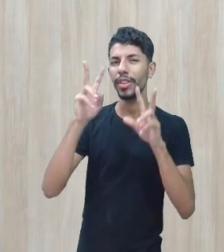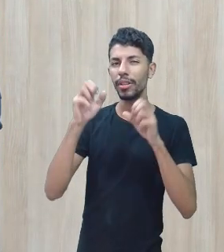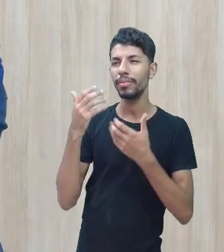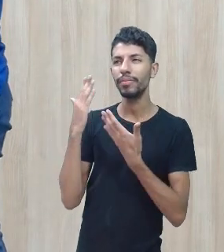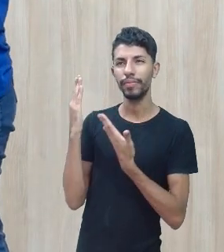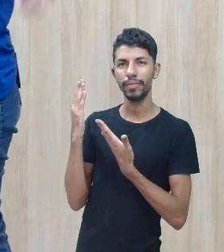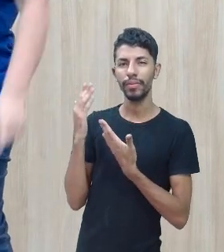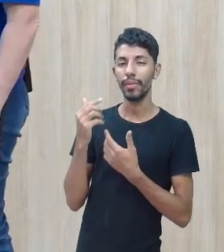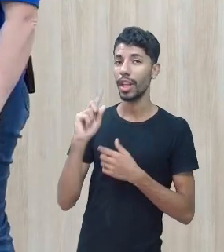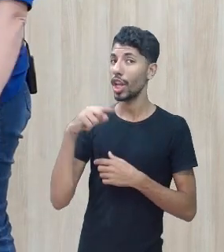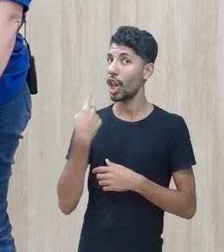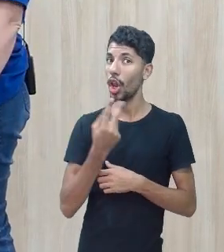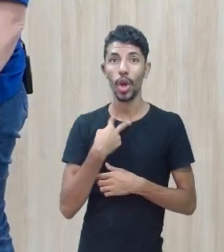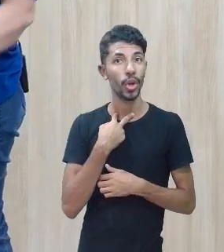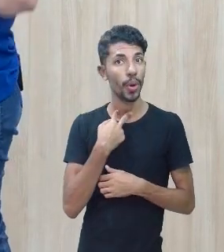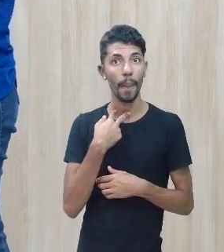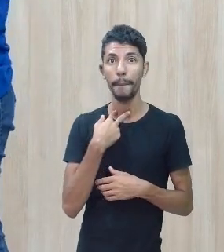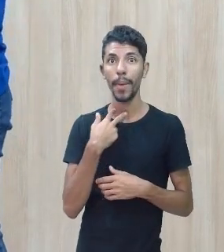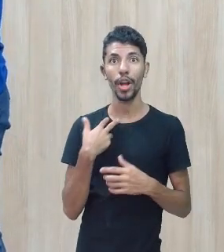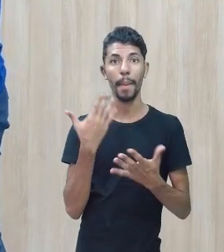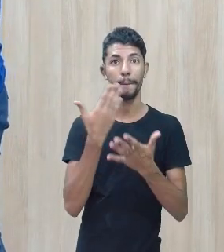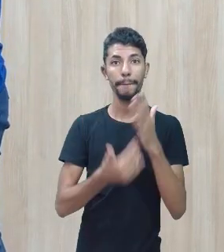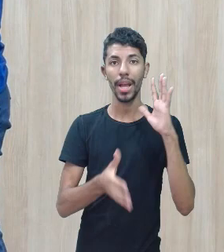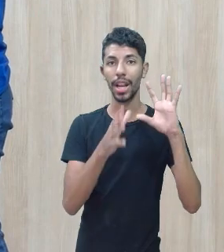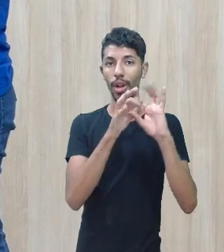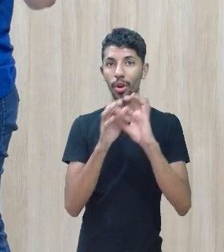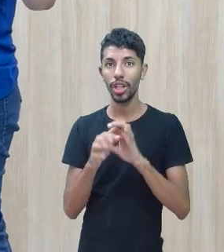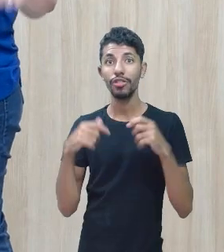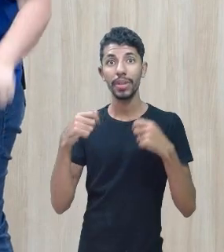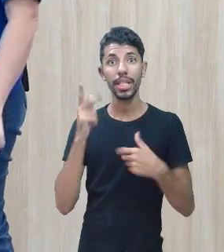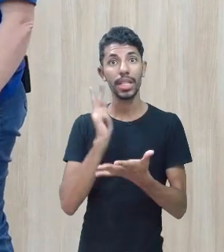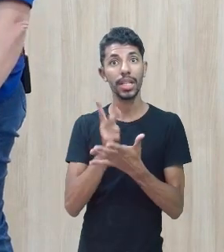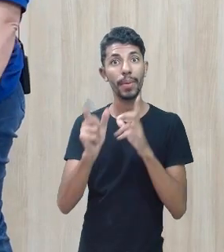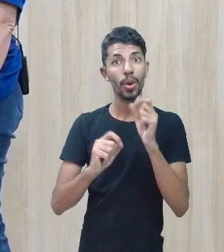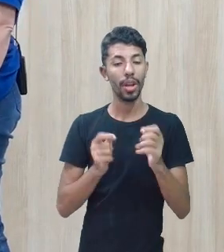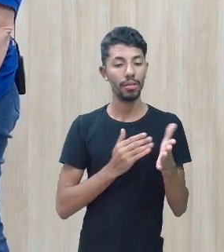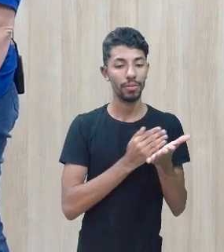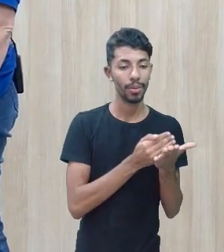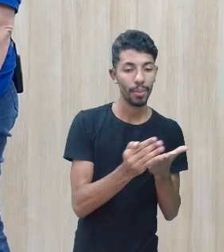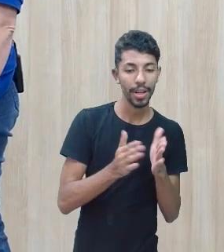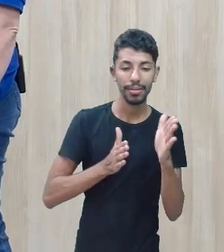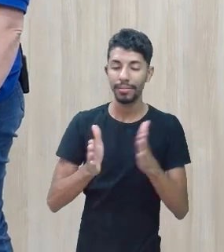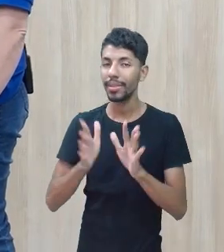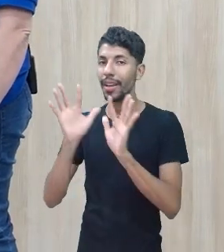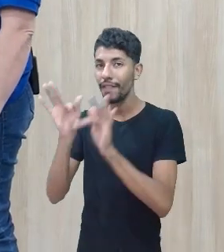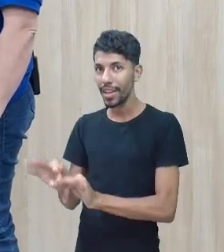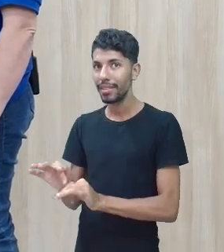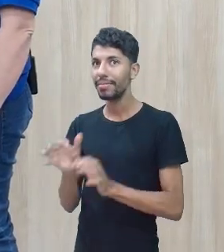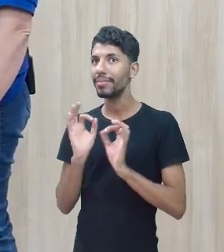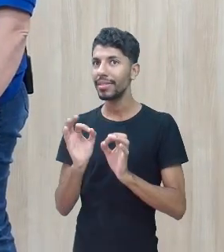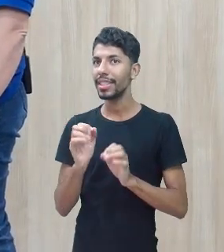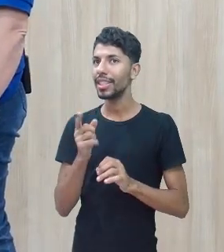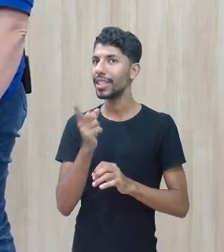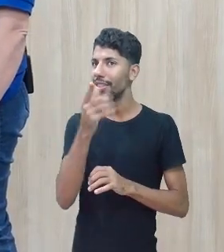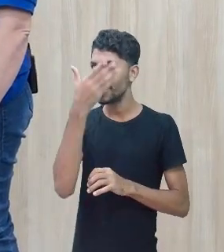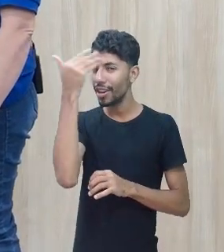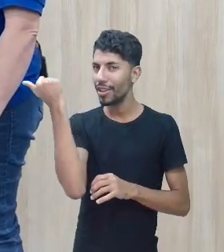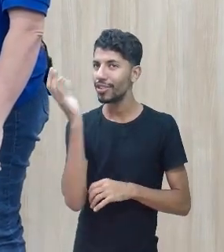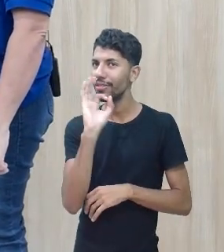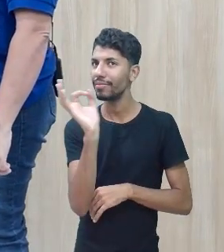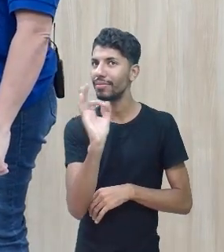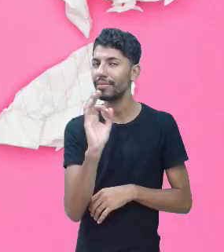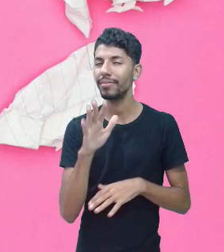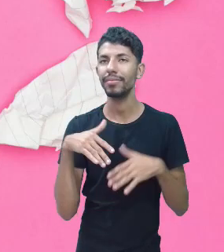podemos fugir da ideia. Toda ideia tem que ter um início, um meio e um fim. Não esquece isso. Vamos lá.